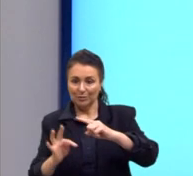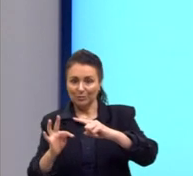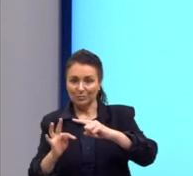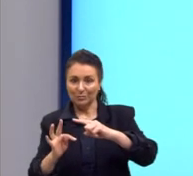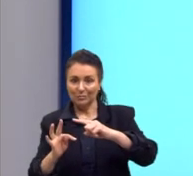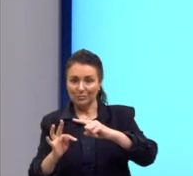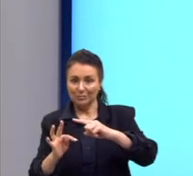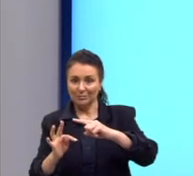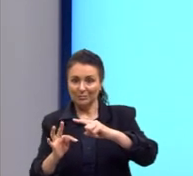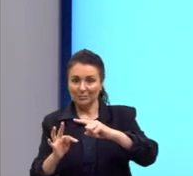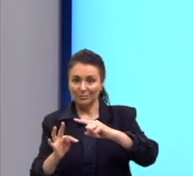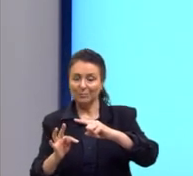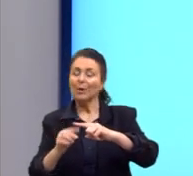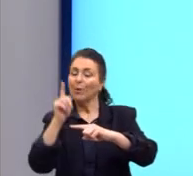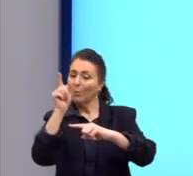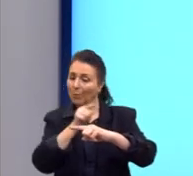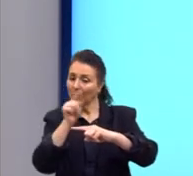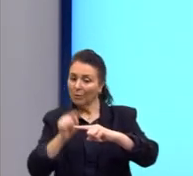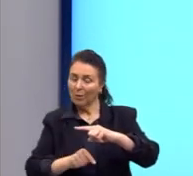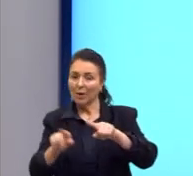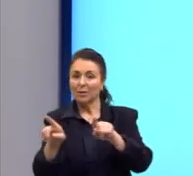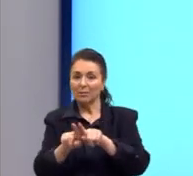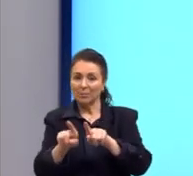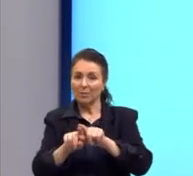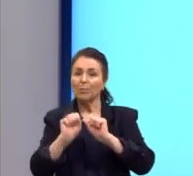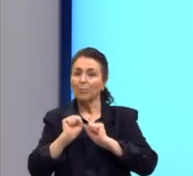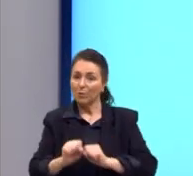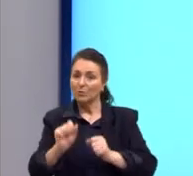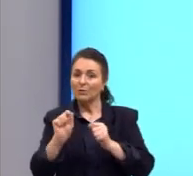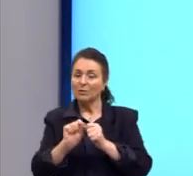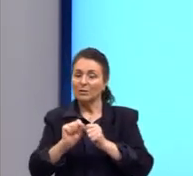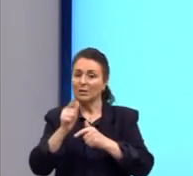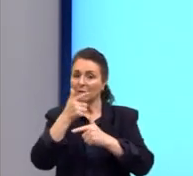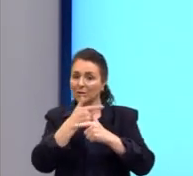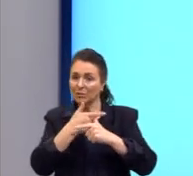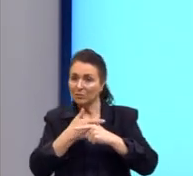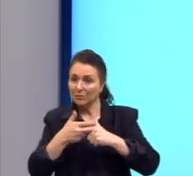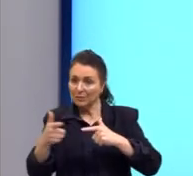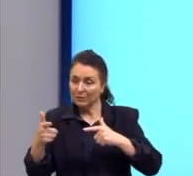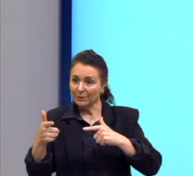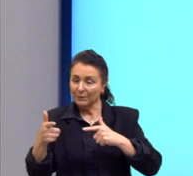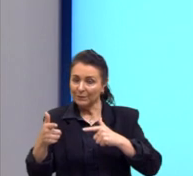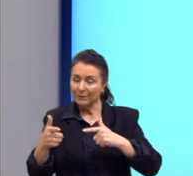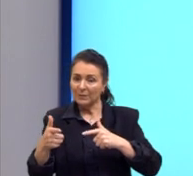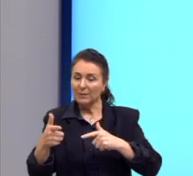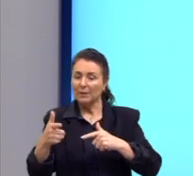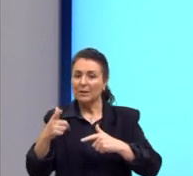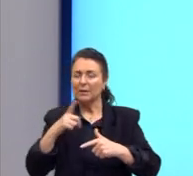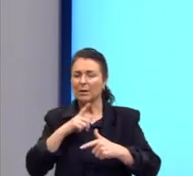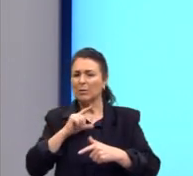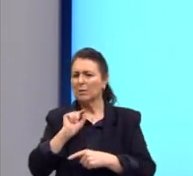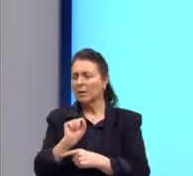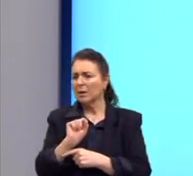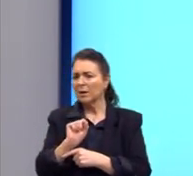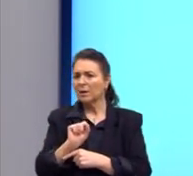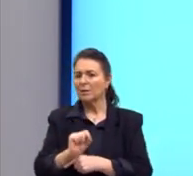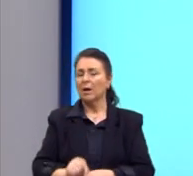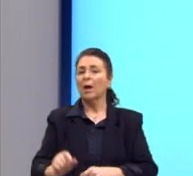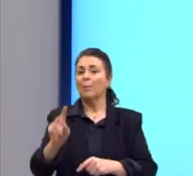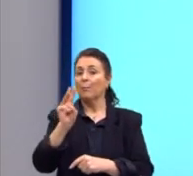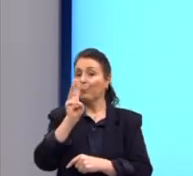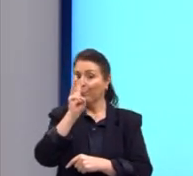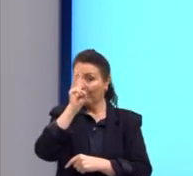posso cortar tá a gente pode né fazer a divisão que Vai resultar em um Oi e aí eu vou ter o que que